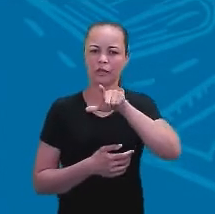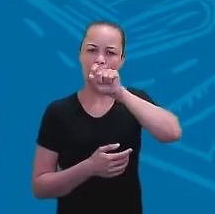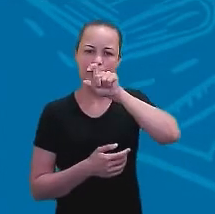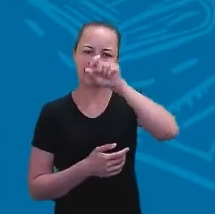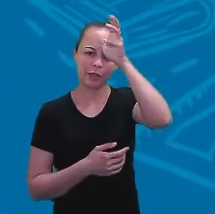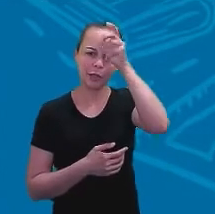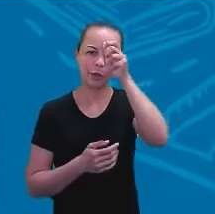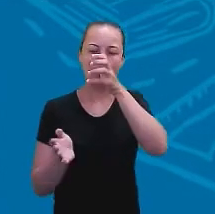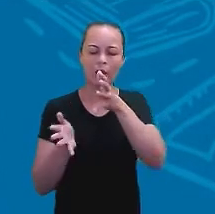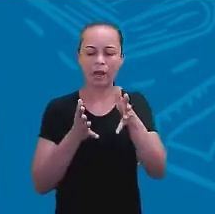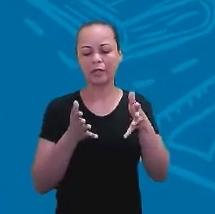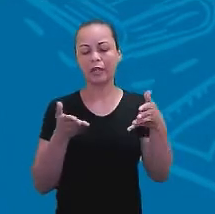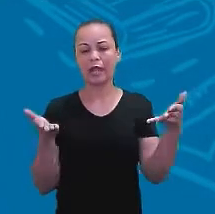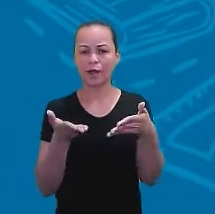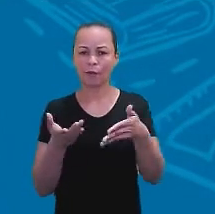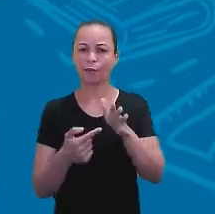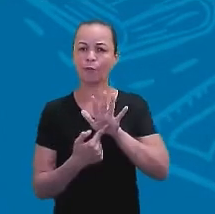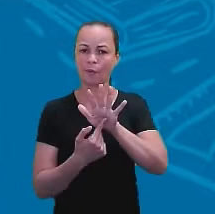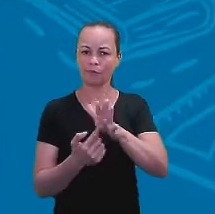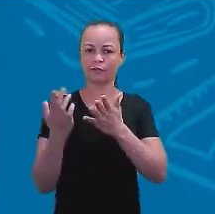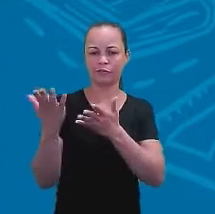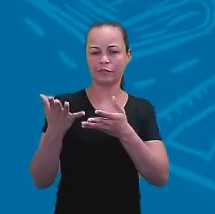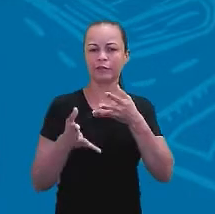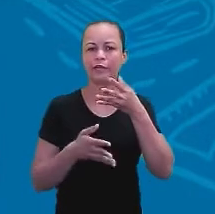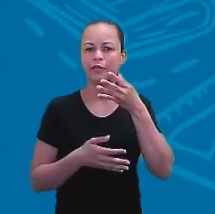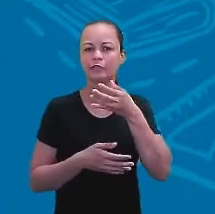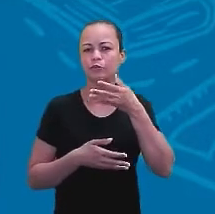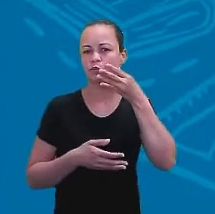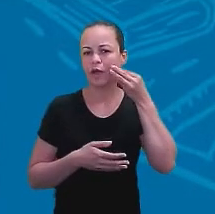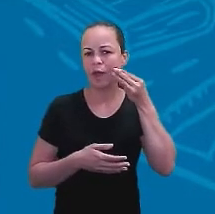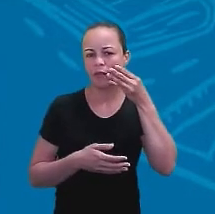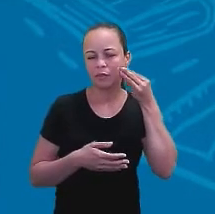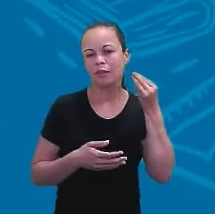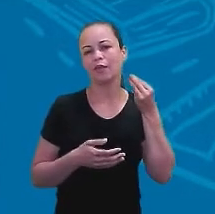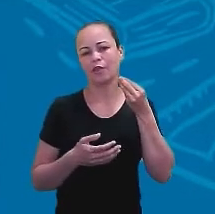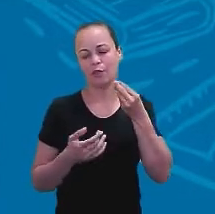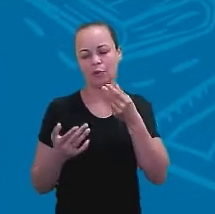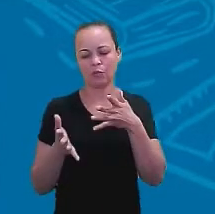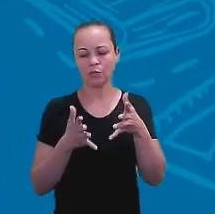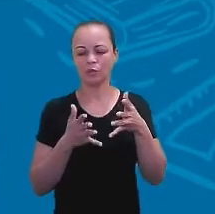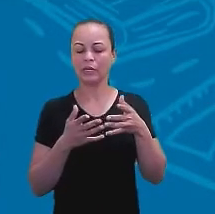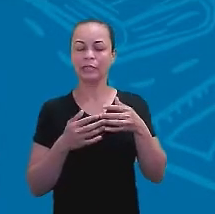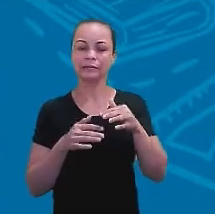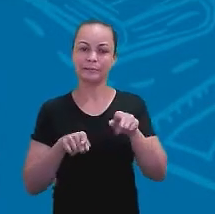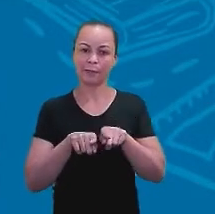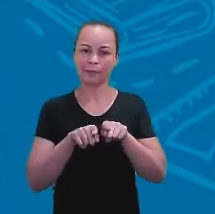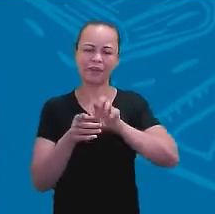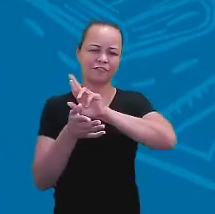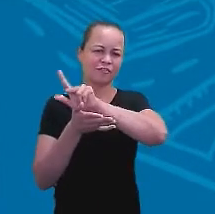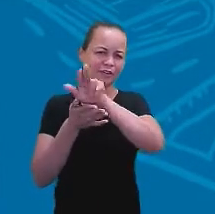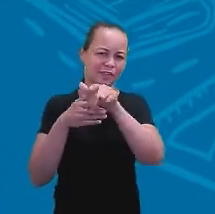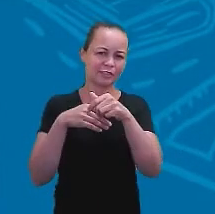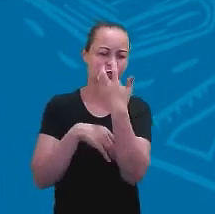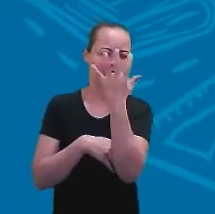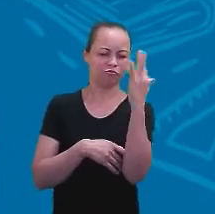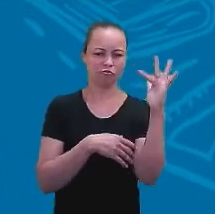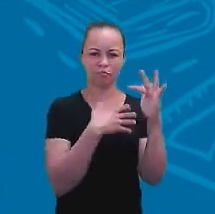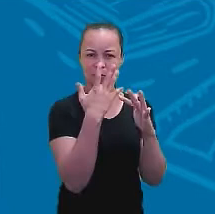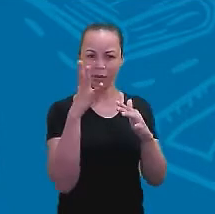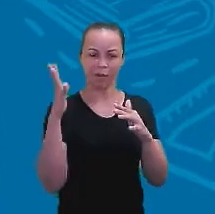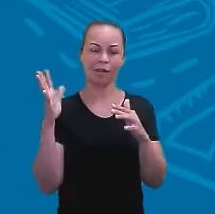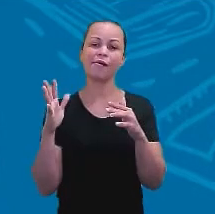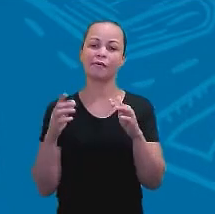luz solar para se aquecer, né, e das plantas, de toda a variedade e diversidade de plantas